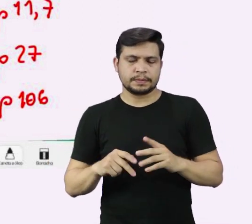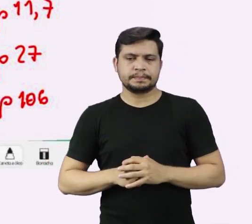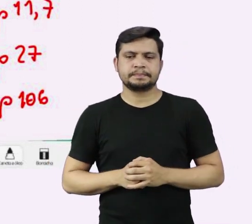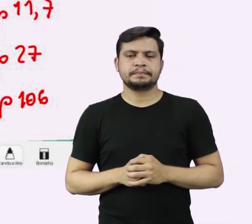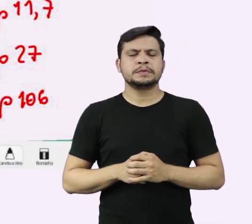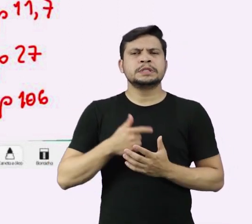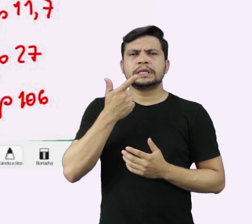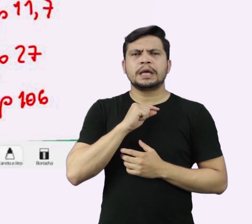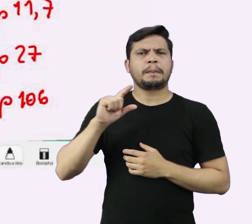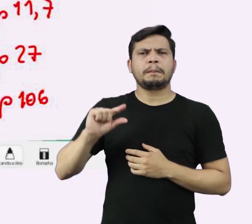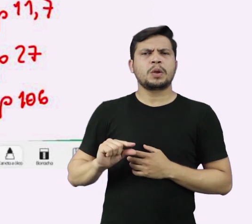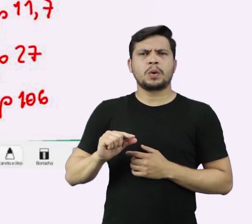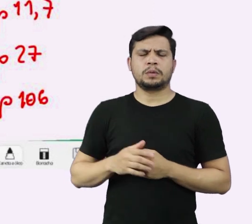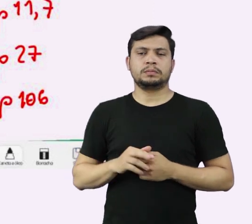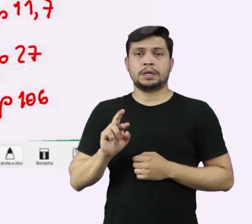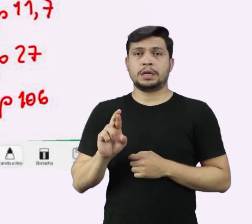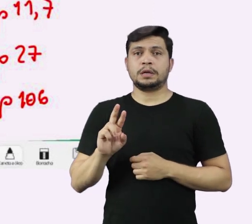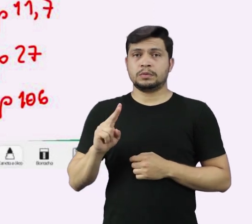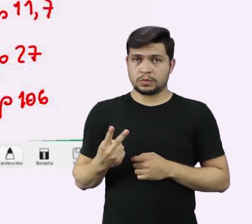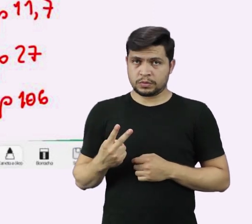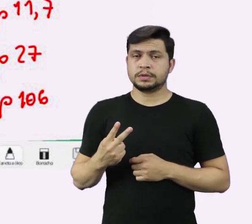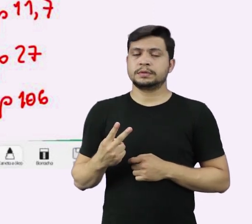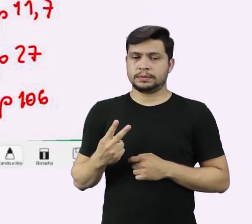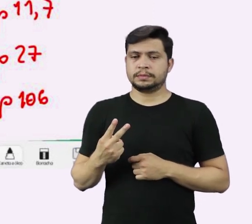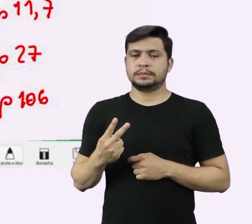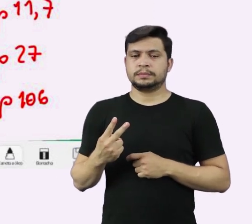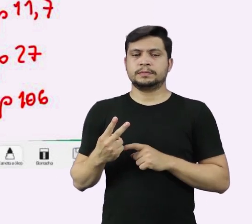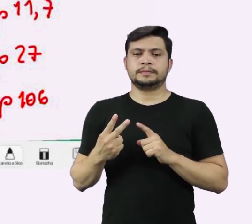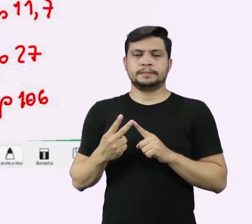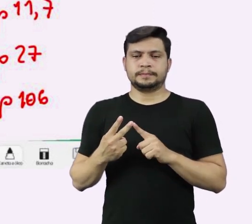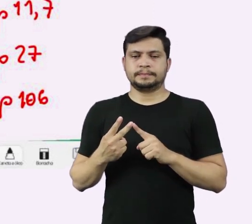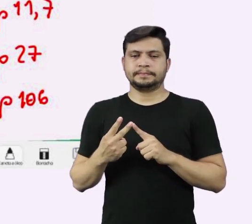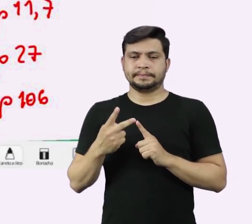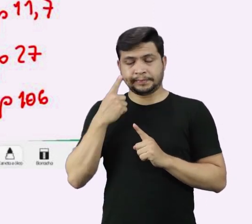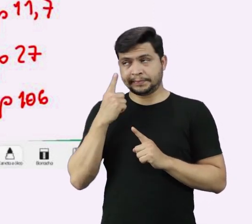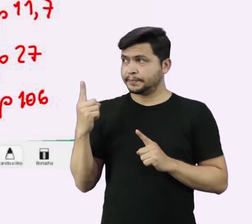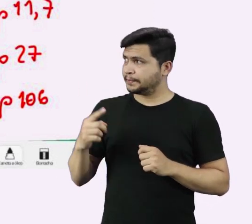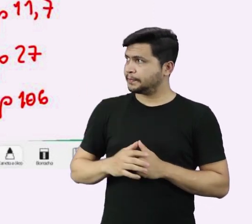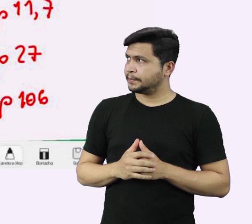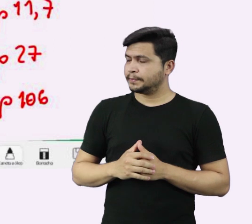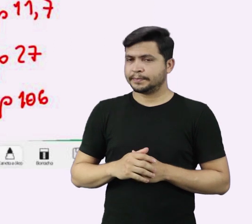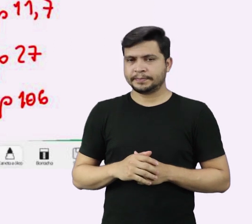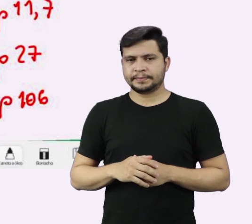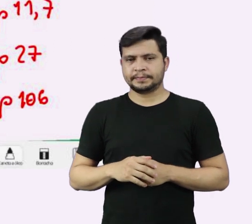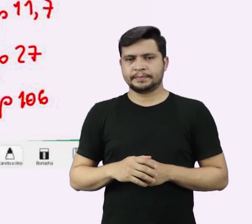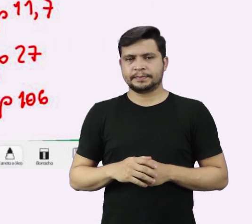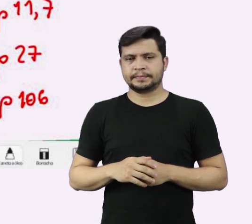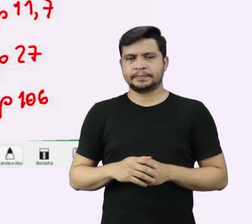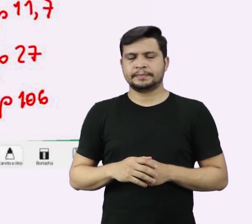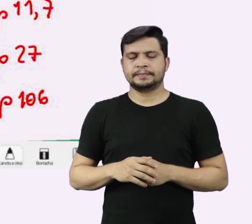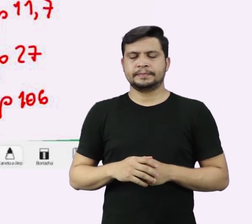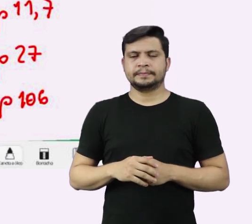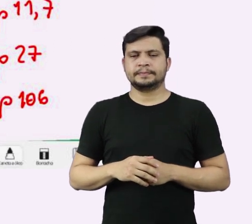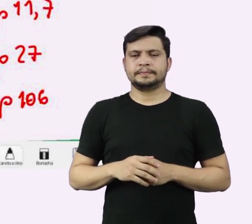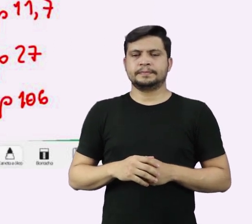caso eu teria R2 é menor que, qual é o próximo? Maior que R2 e no